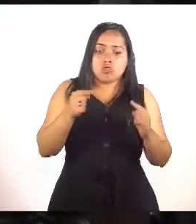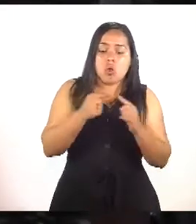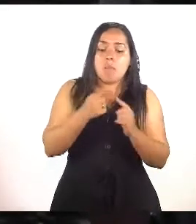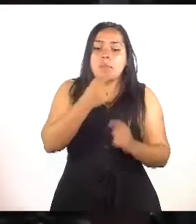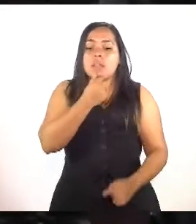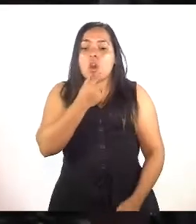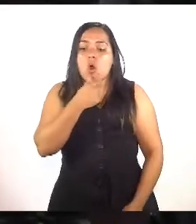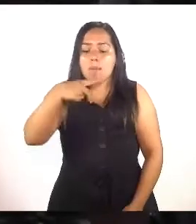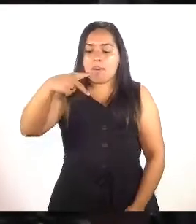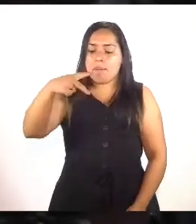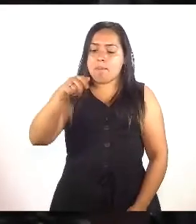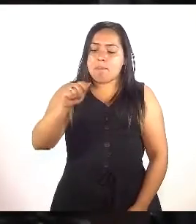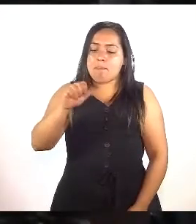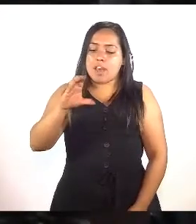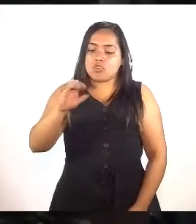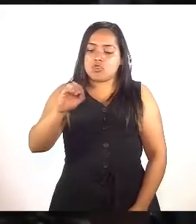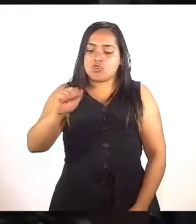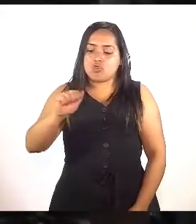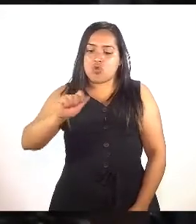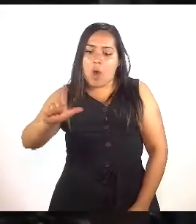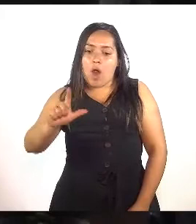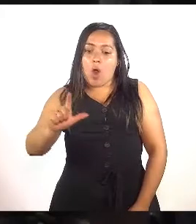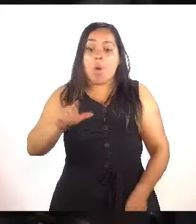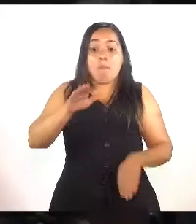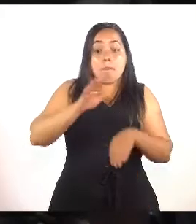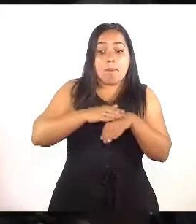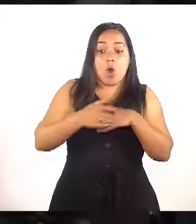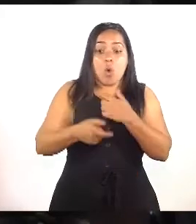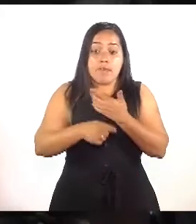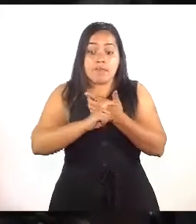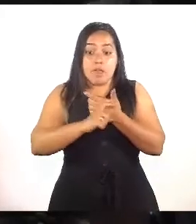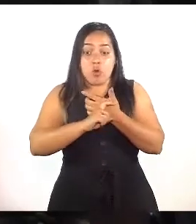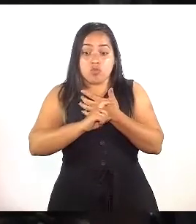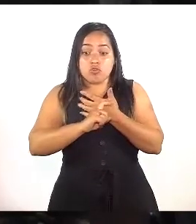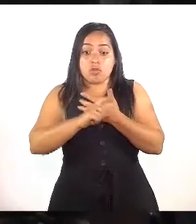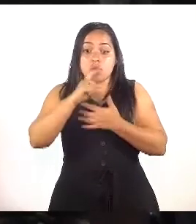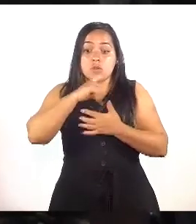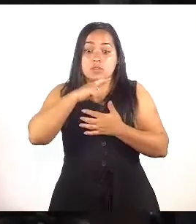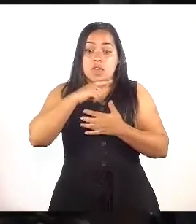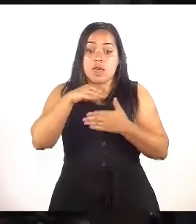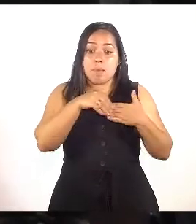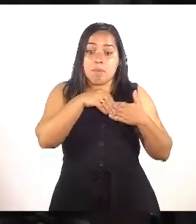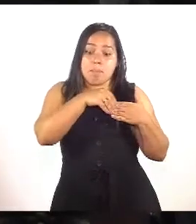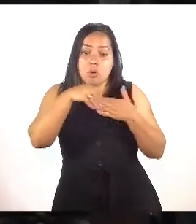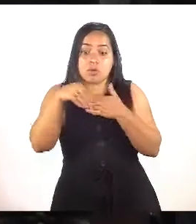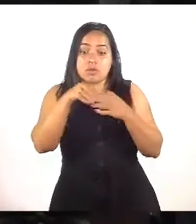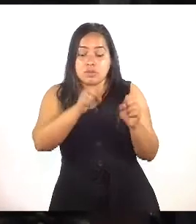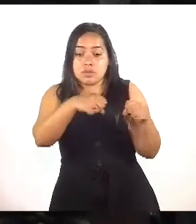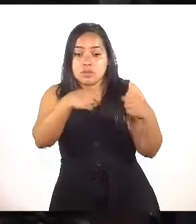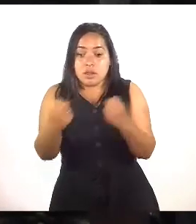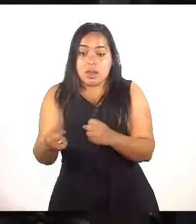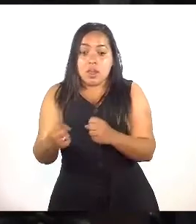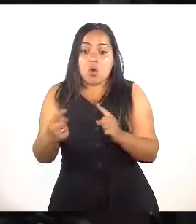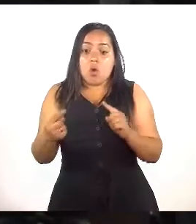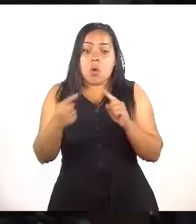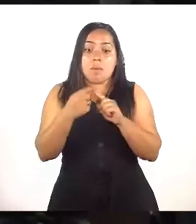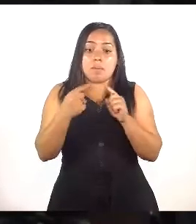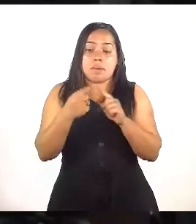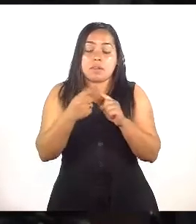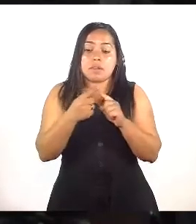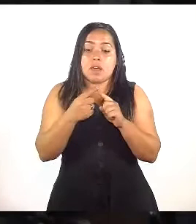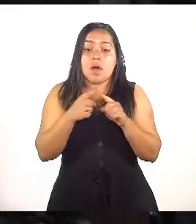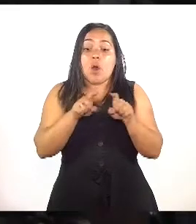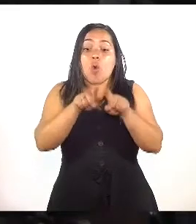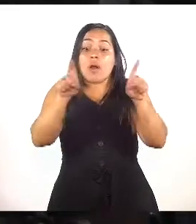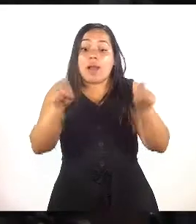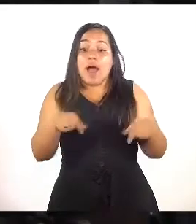Pascoal Macedo, indicado pelo Poder Executivo para o cargo de conselheiro da Agência Reguladora de Energia e Saneamento Básico do Estado do Rio de